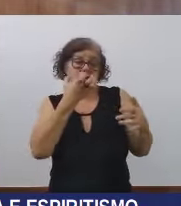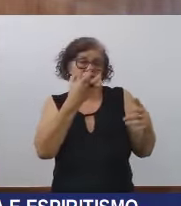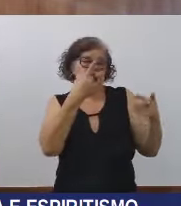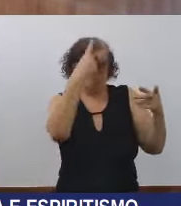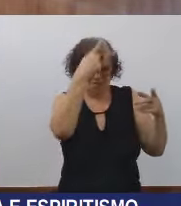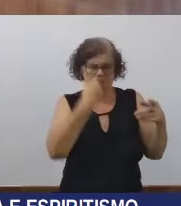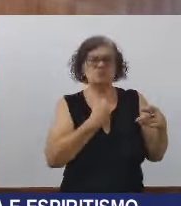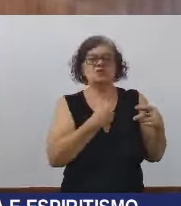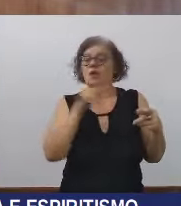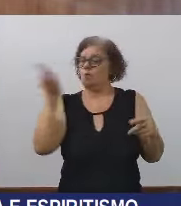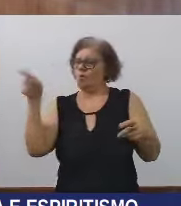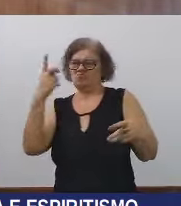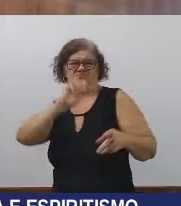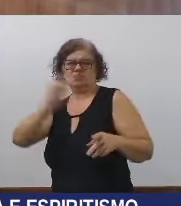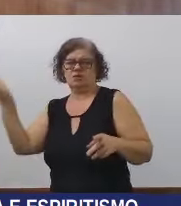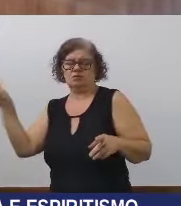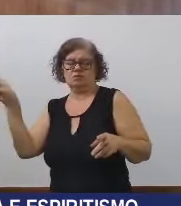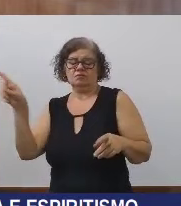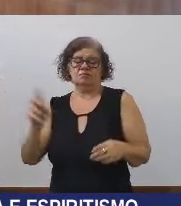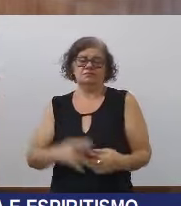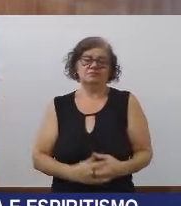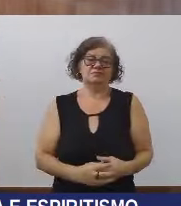razão.